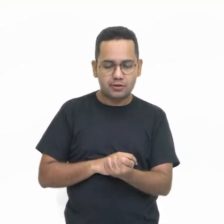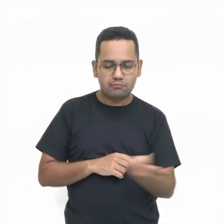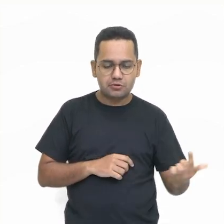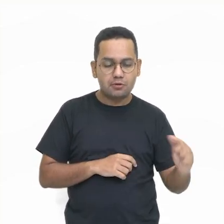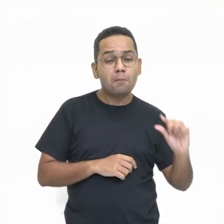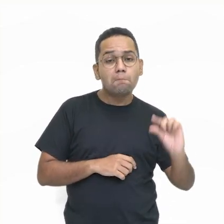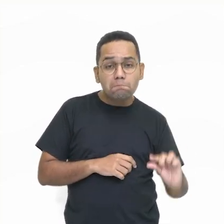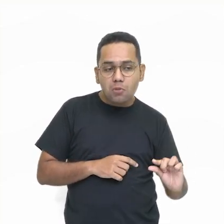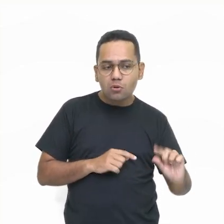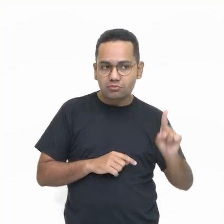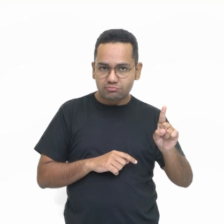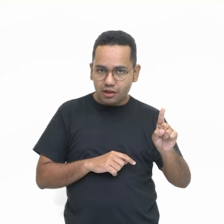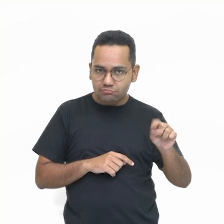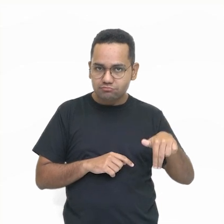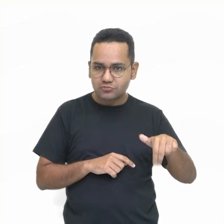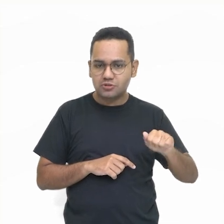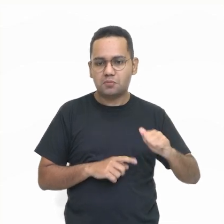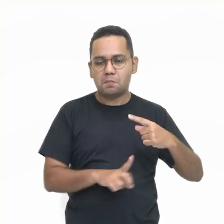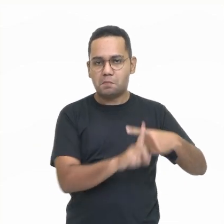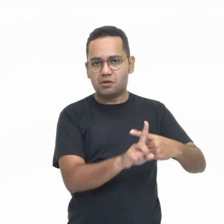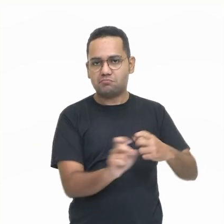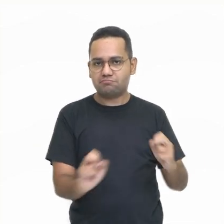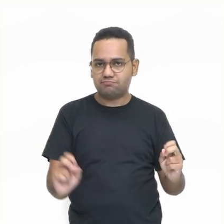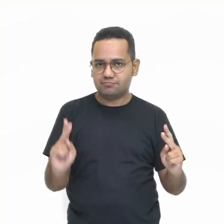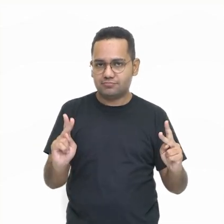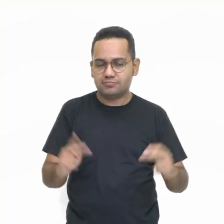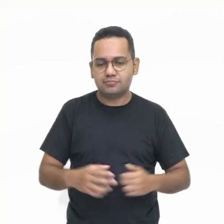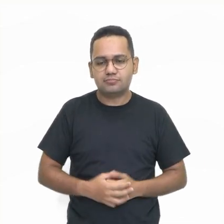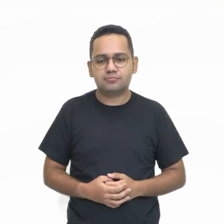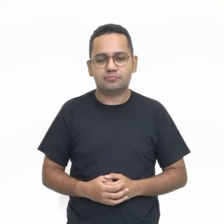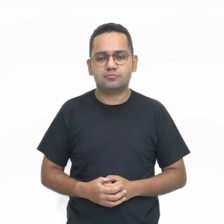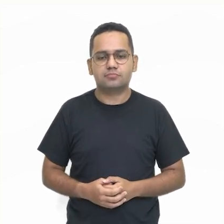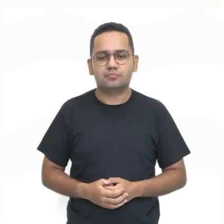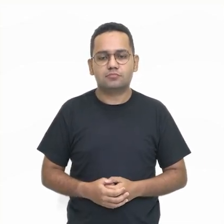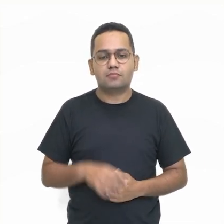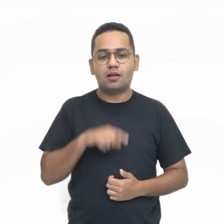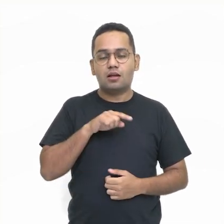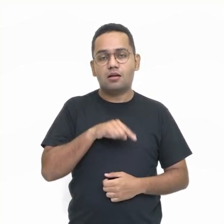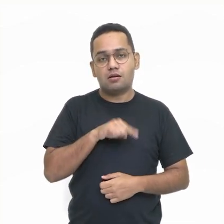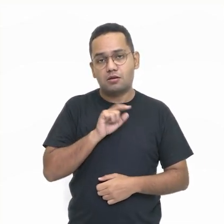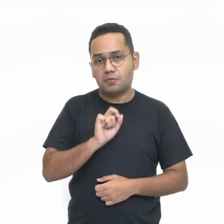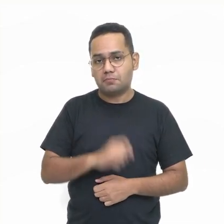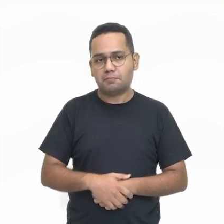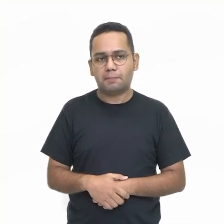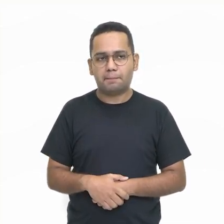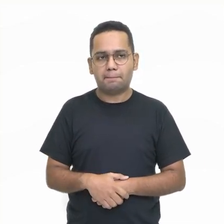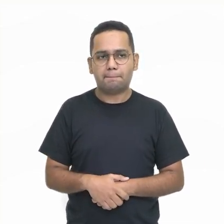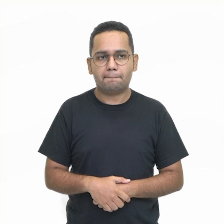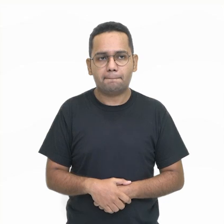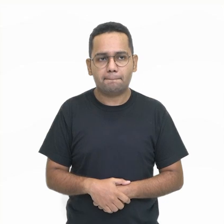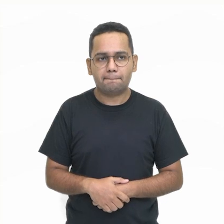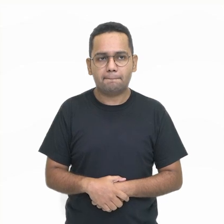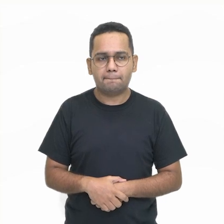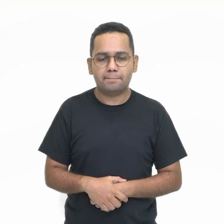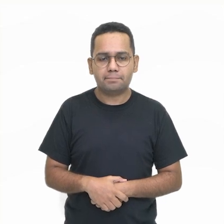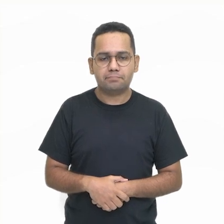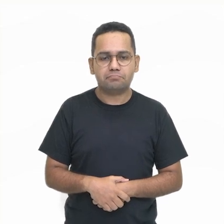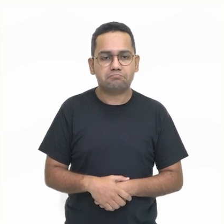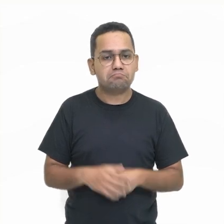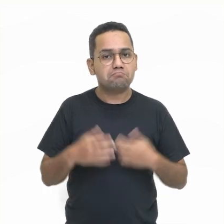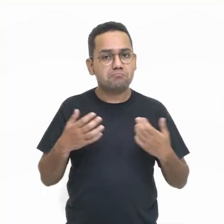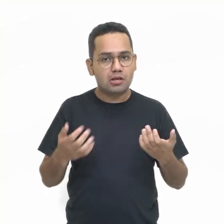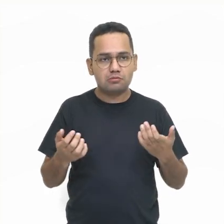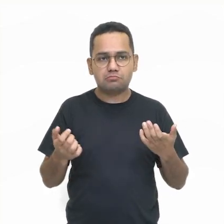uma baixa concentração do Na+, do sódio. Naturalmente, sem gasto